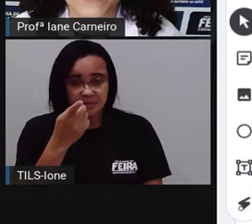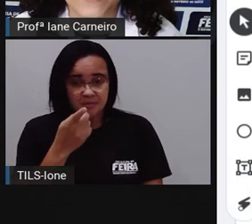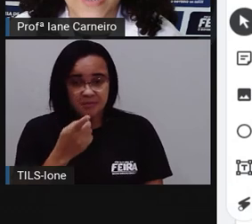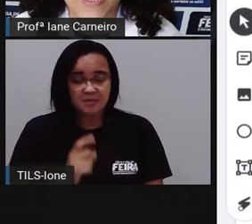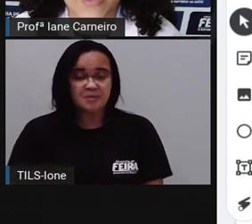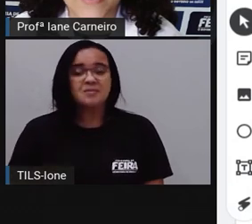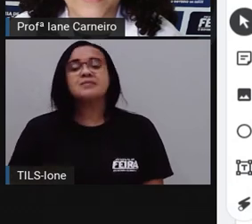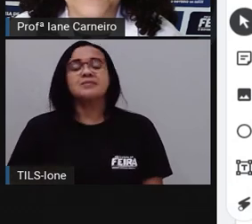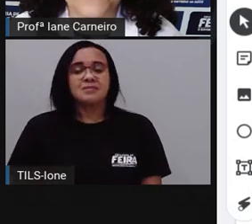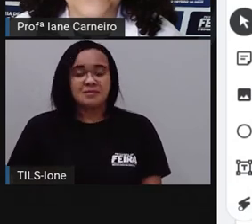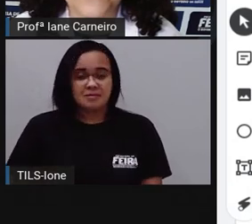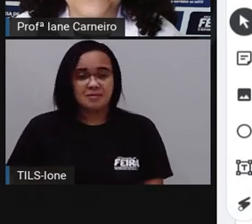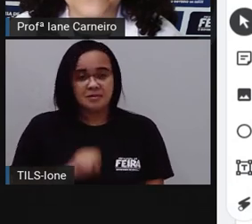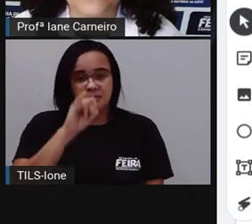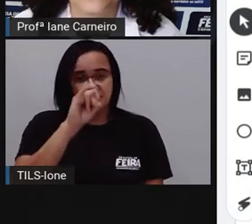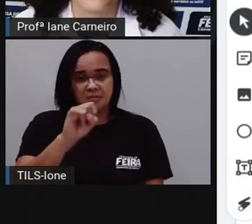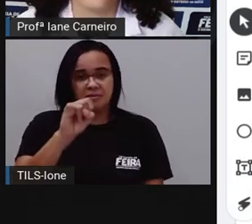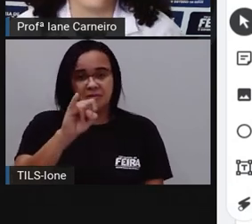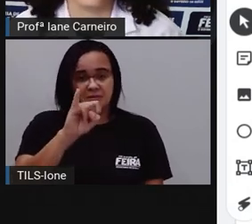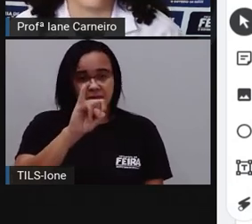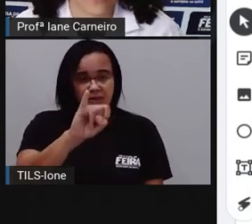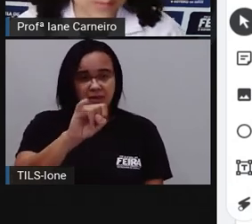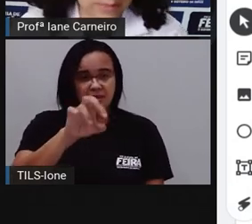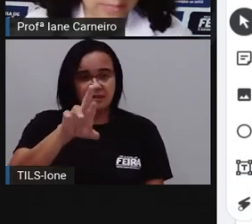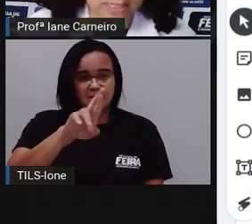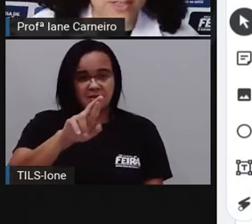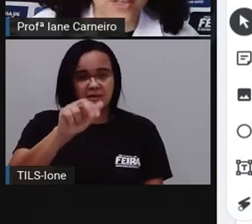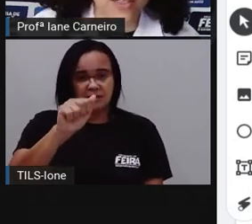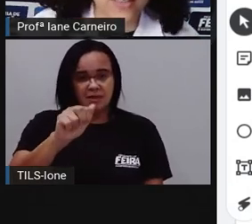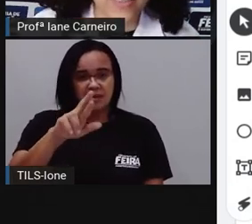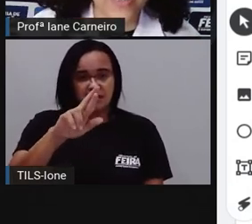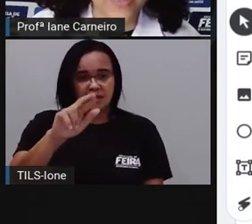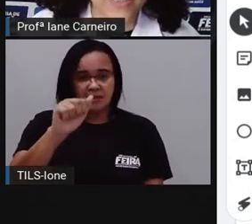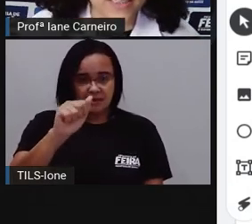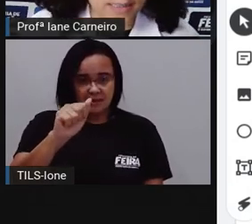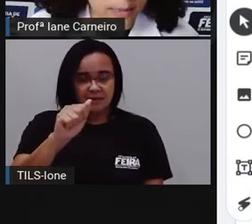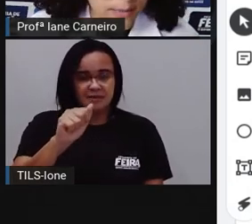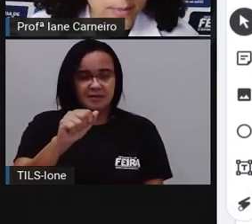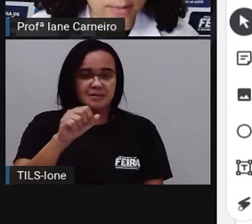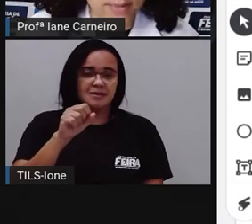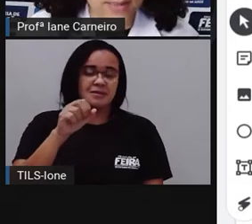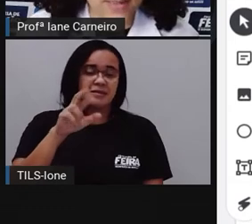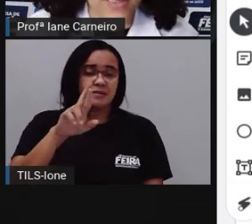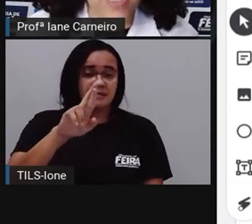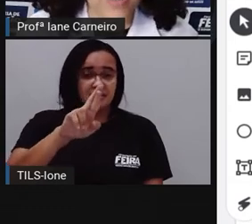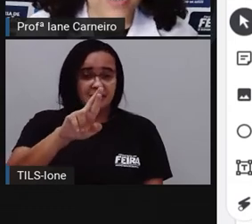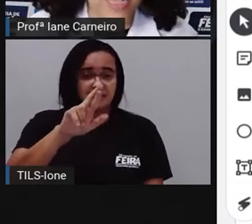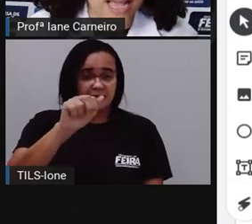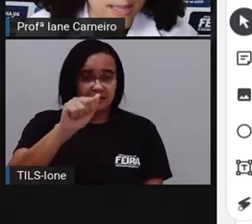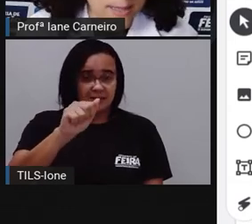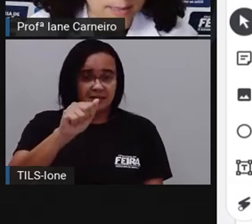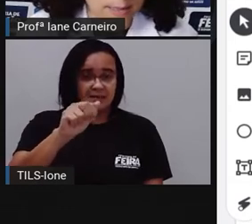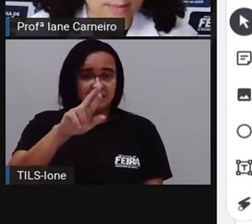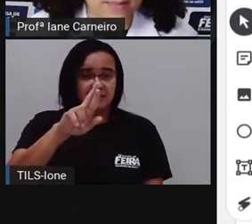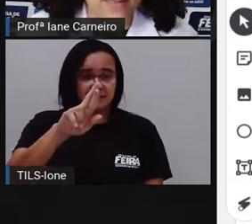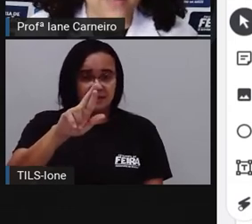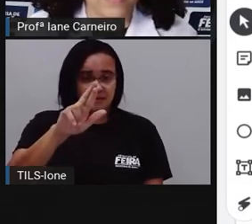Foi uma irara. Vamos você ver aqui, ó. I,